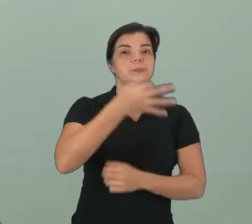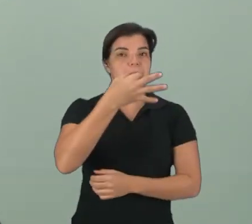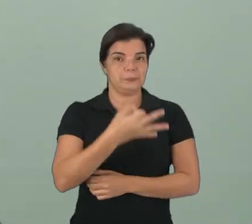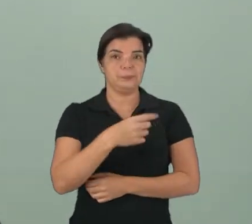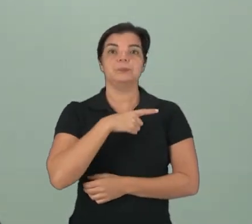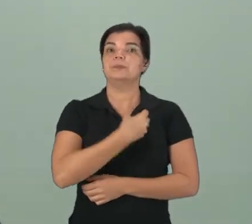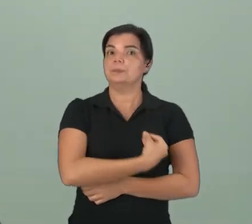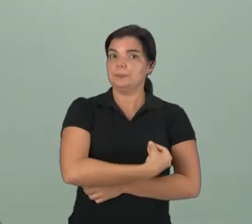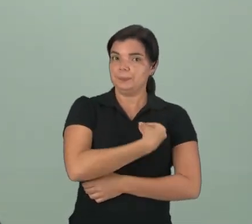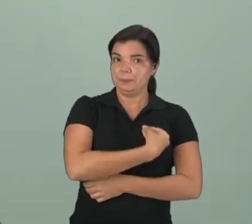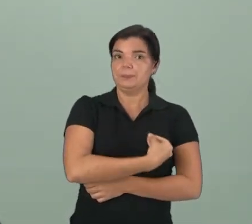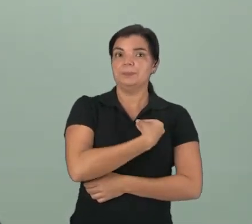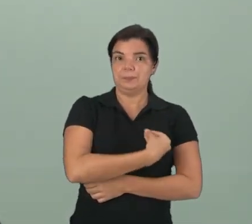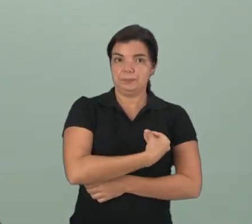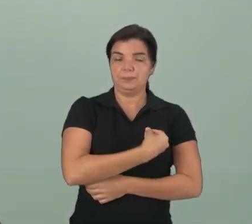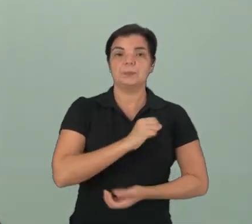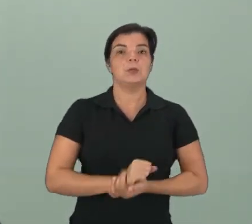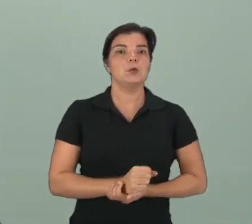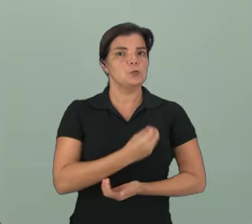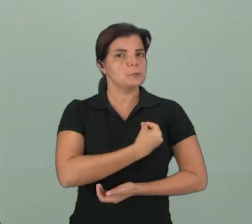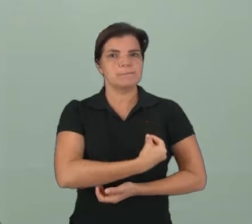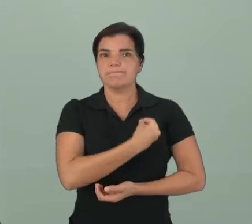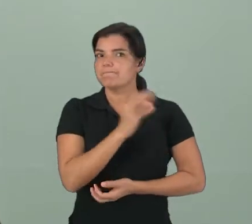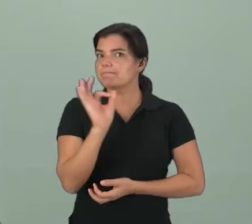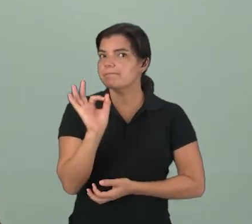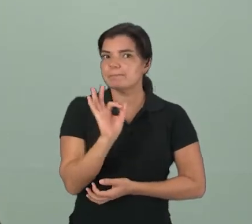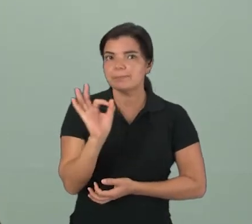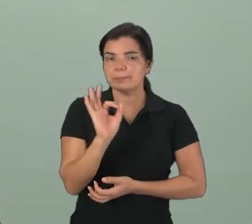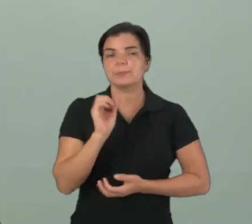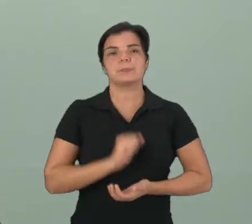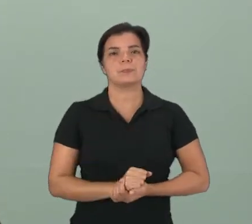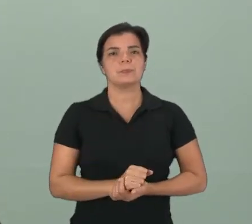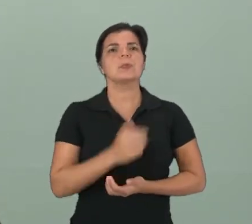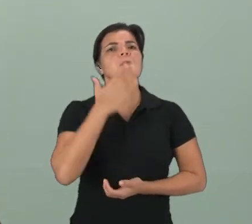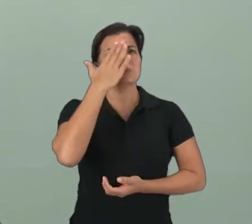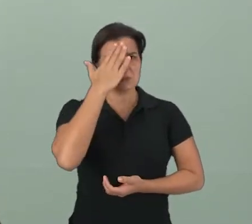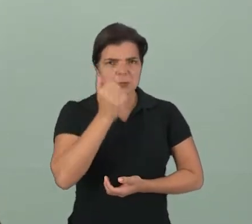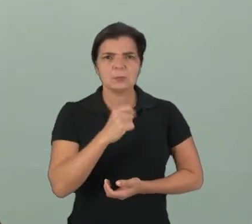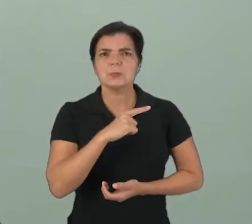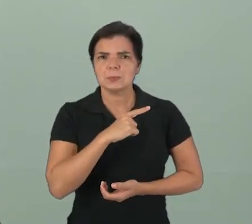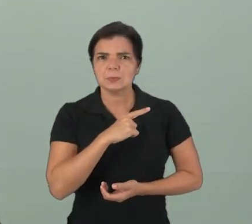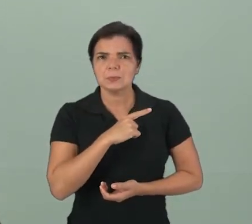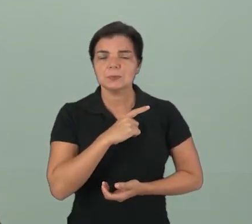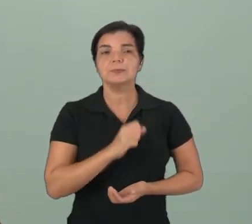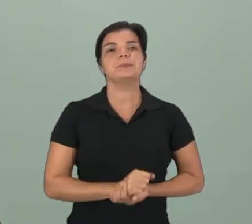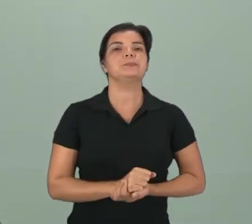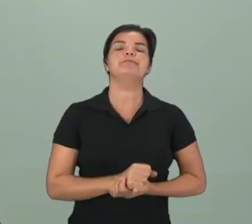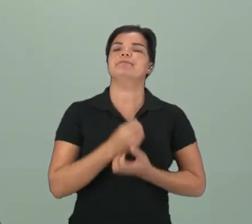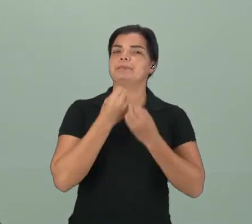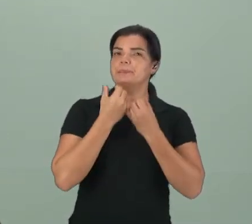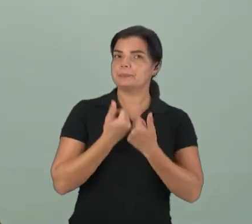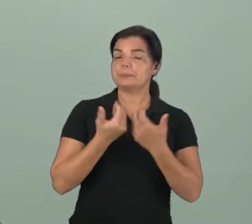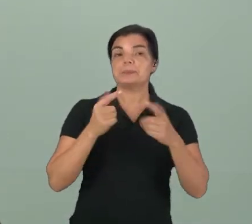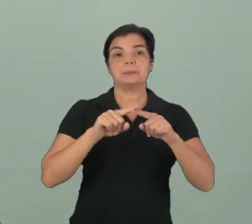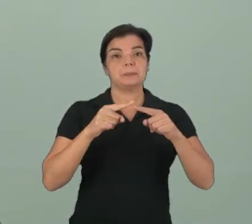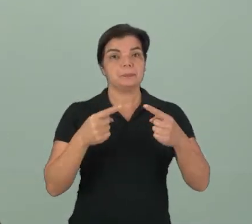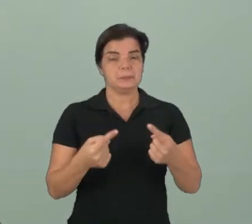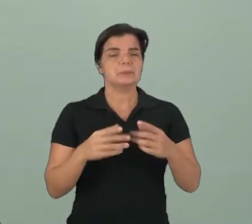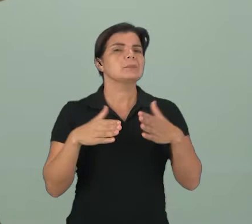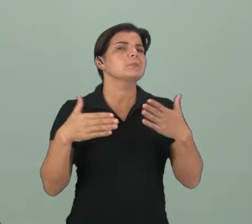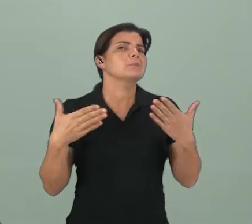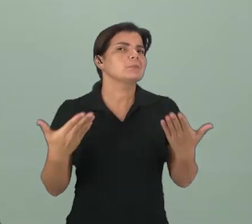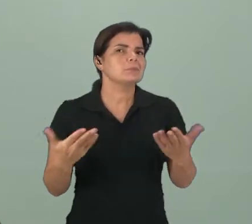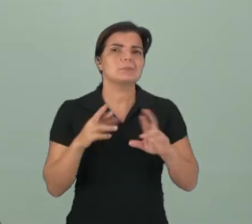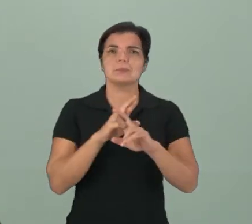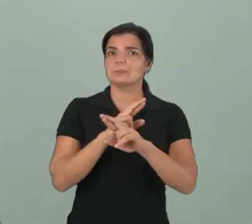os seres vivos e os seres não vivos. Isso mesmo. Você sabia disso? Muito bem, mas qual